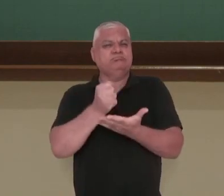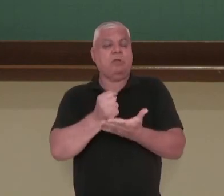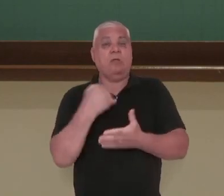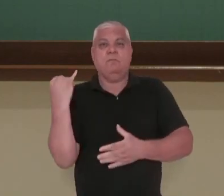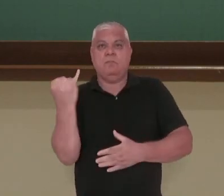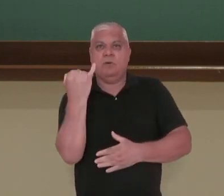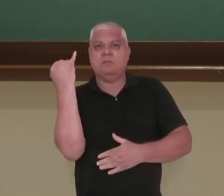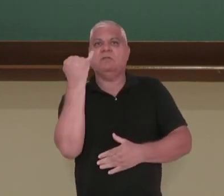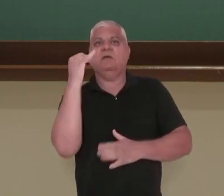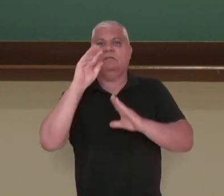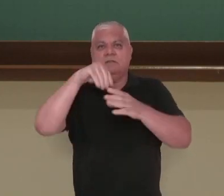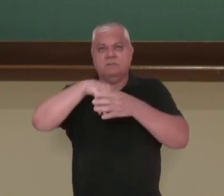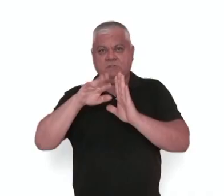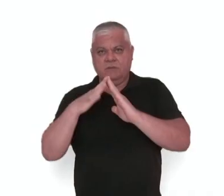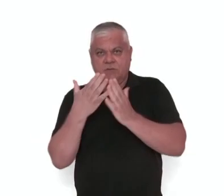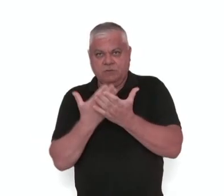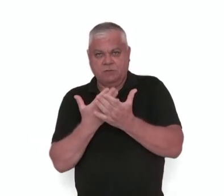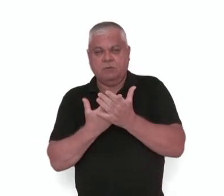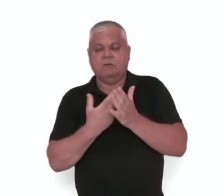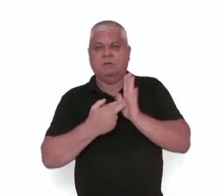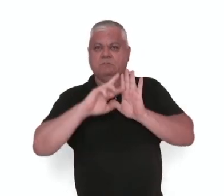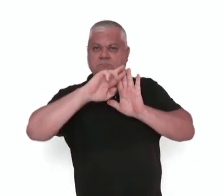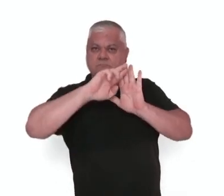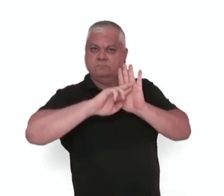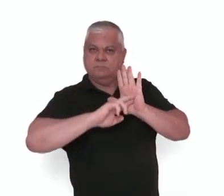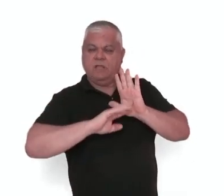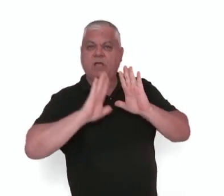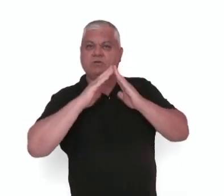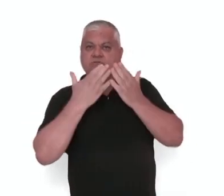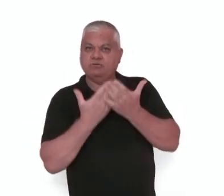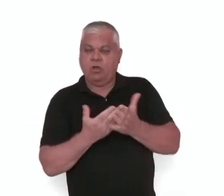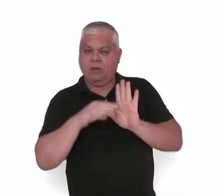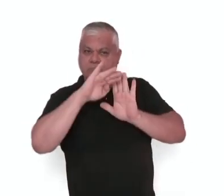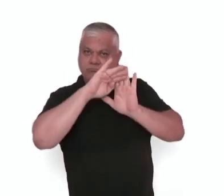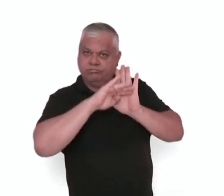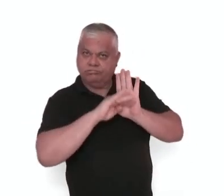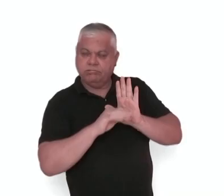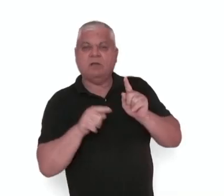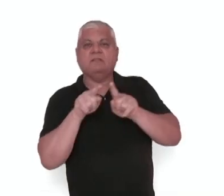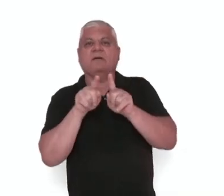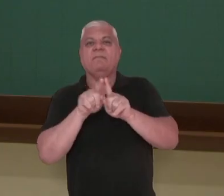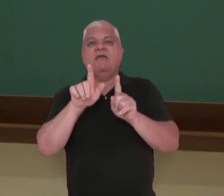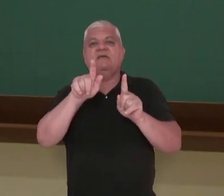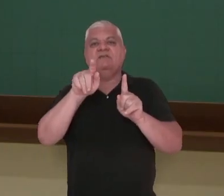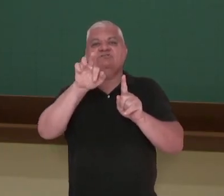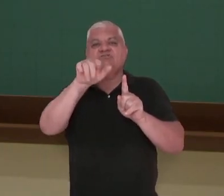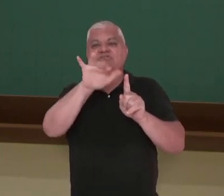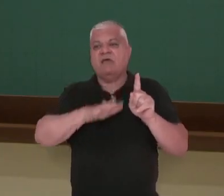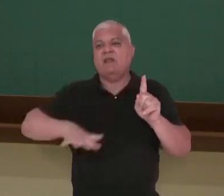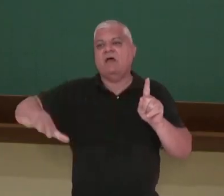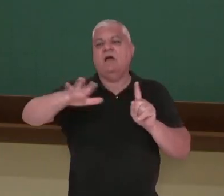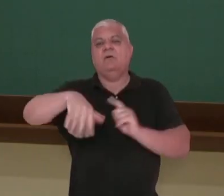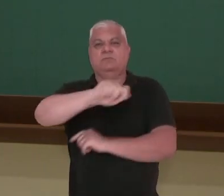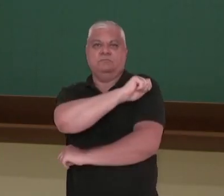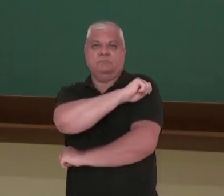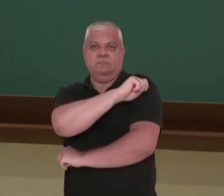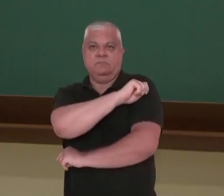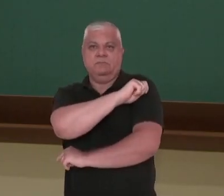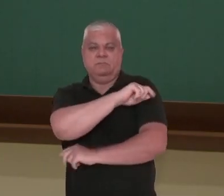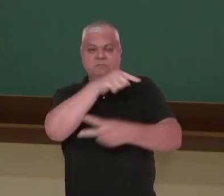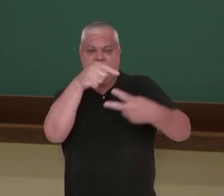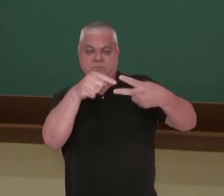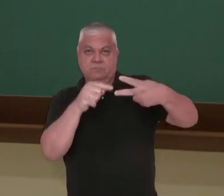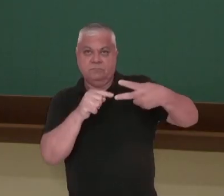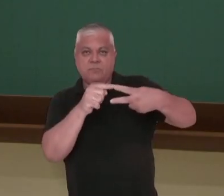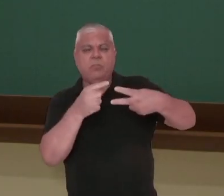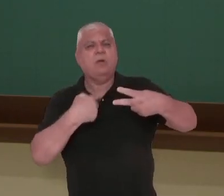na escola, que é o regimento escolar e o regimento geral do aluno. E também aqui